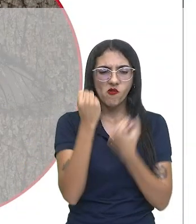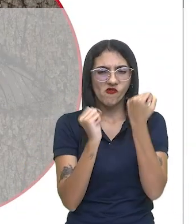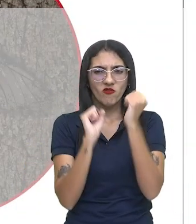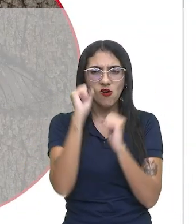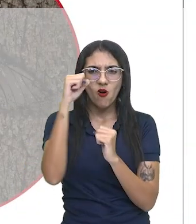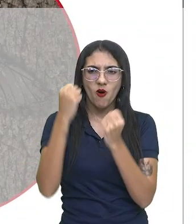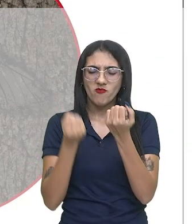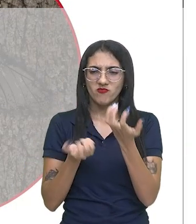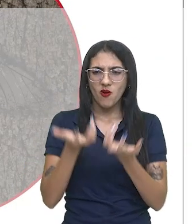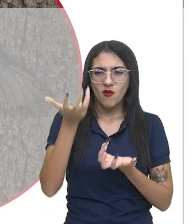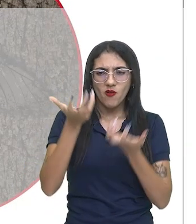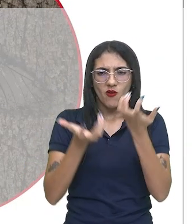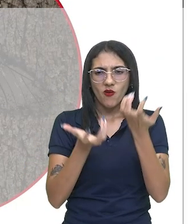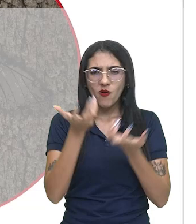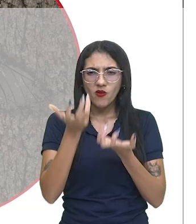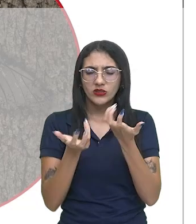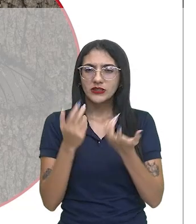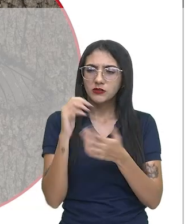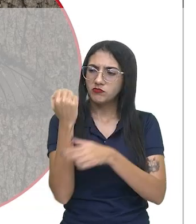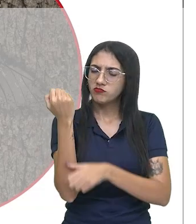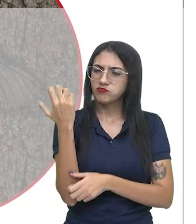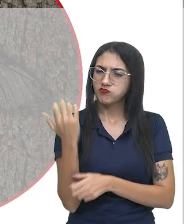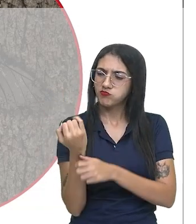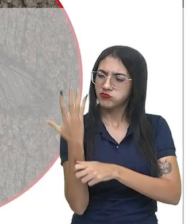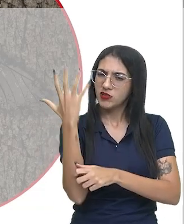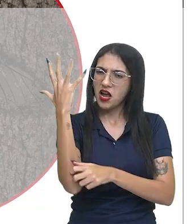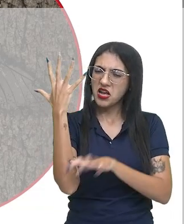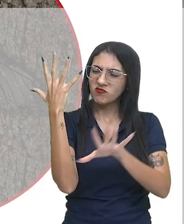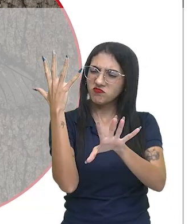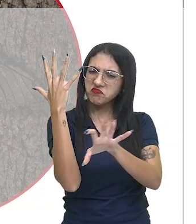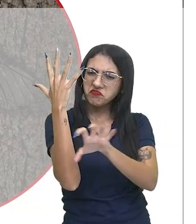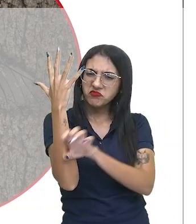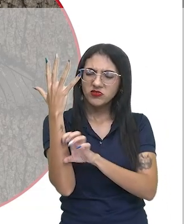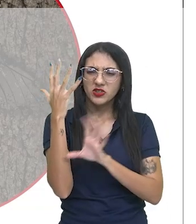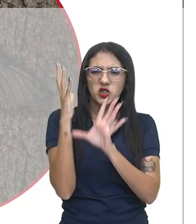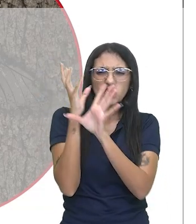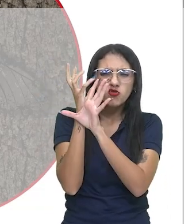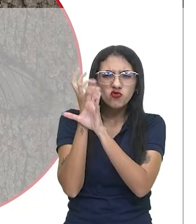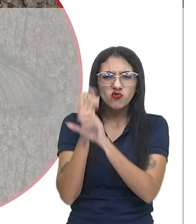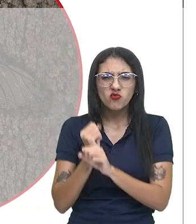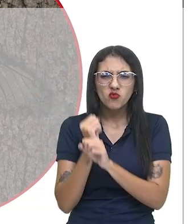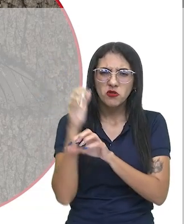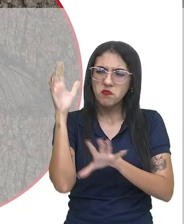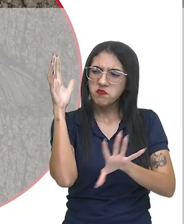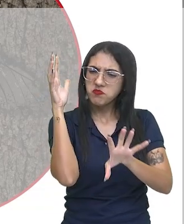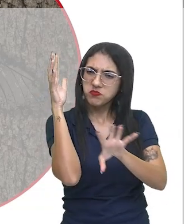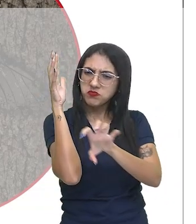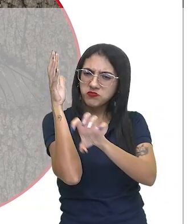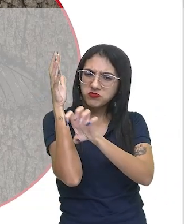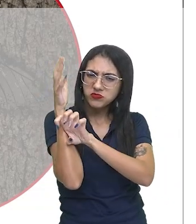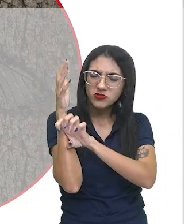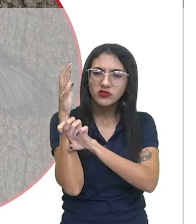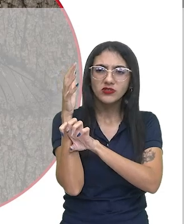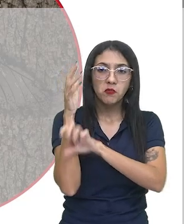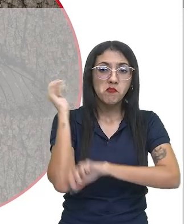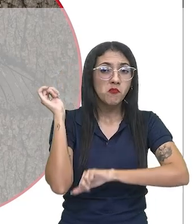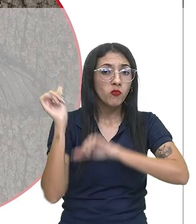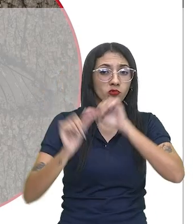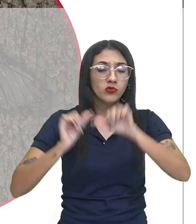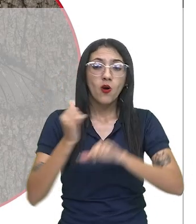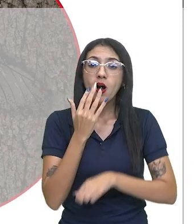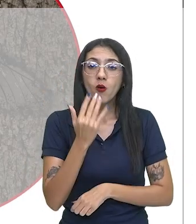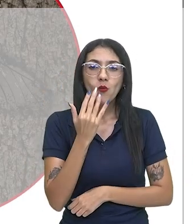resultante, as árvores escureceram devido à fuligem e à poluição, tornando a coloração clara das mariposas